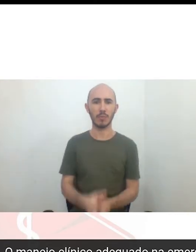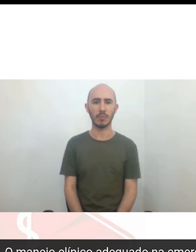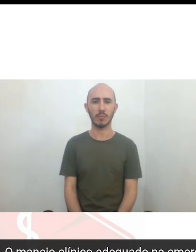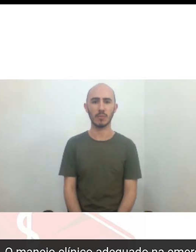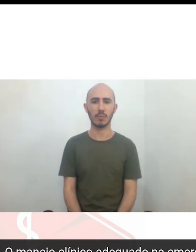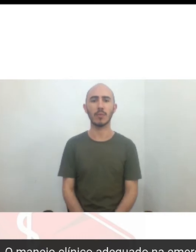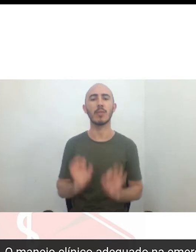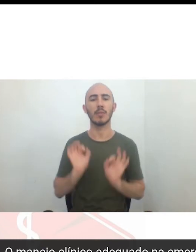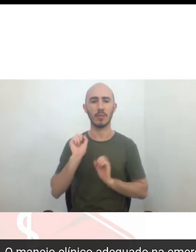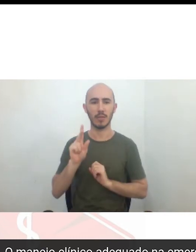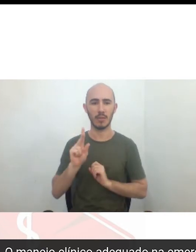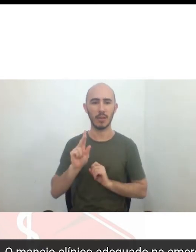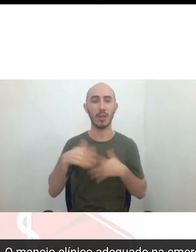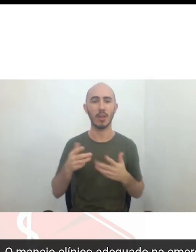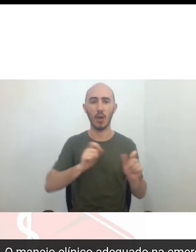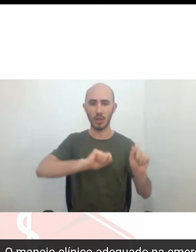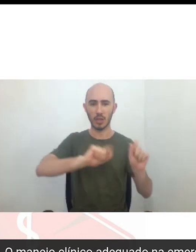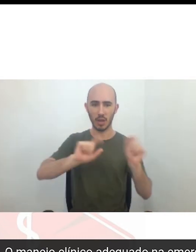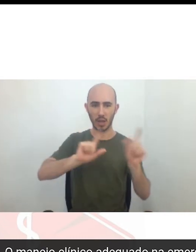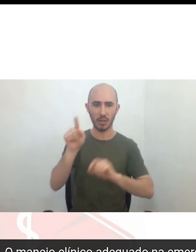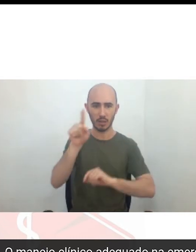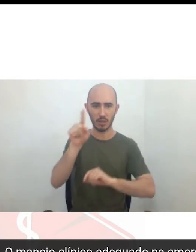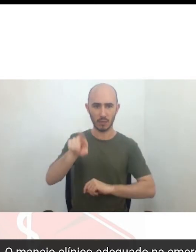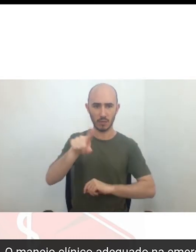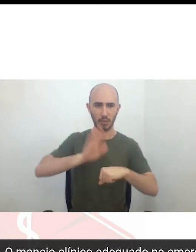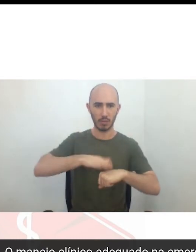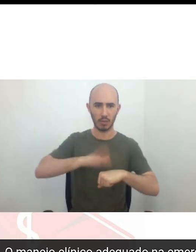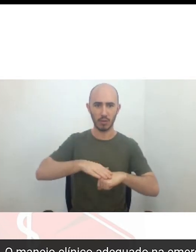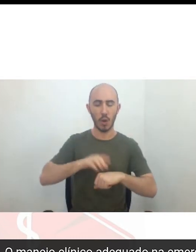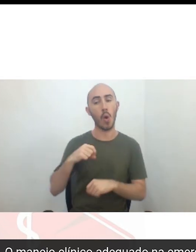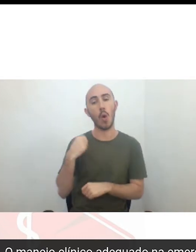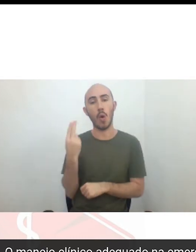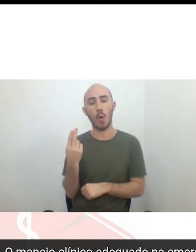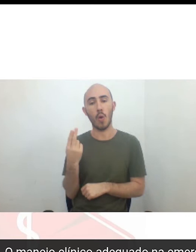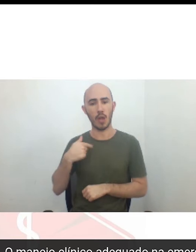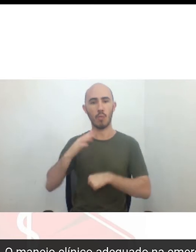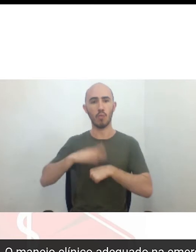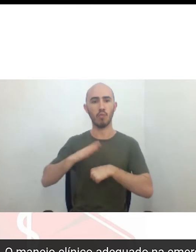Pronto. Os slides vocês vão passar por aí ou eu passo aqui?